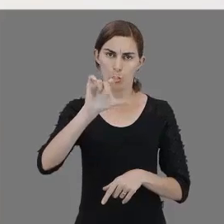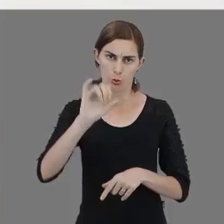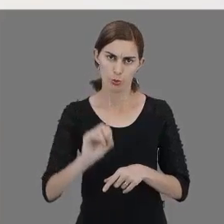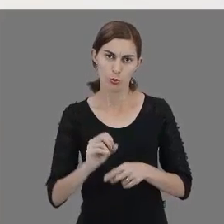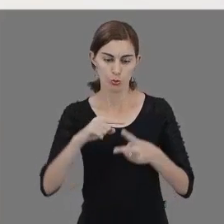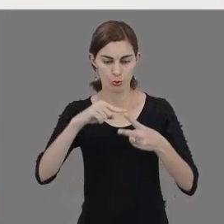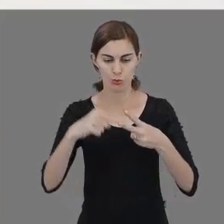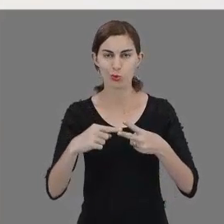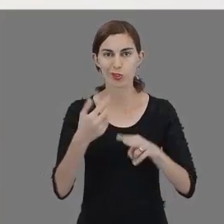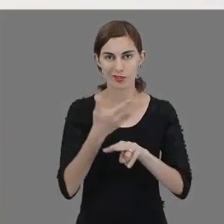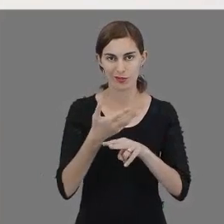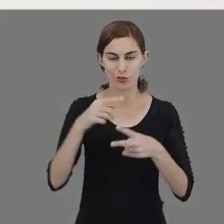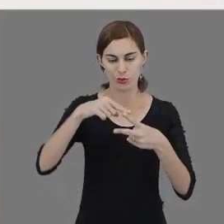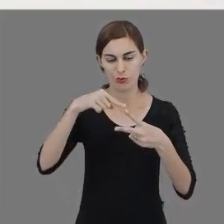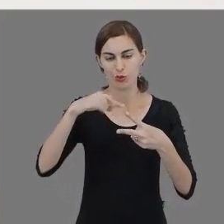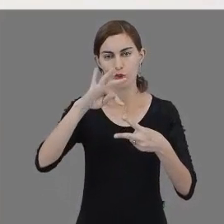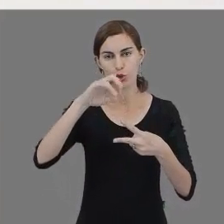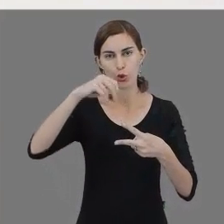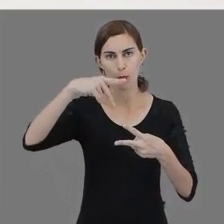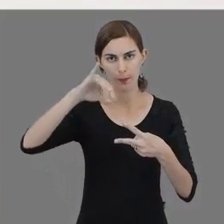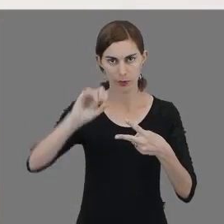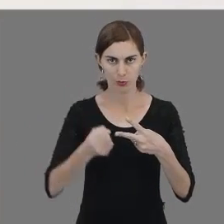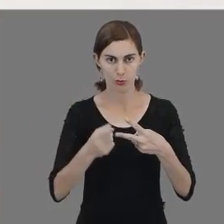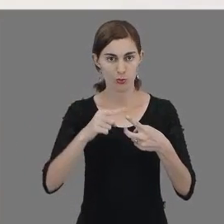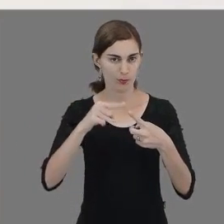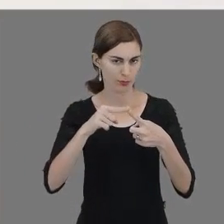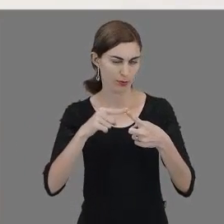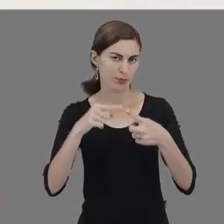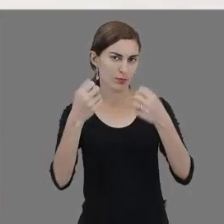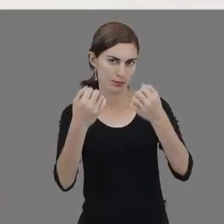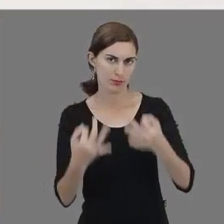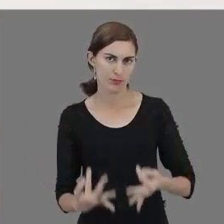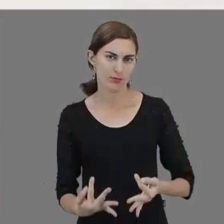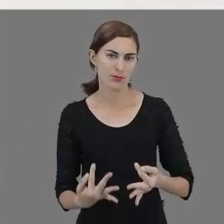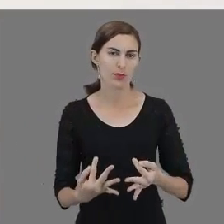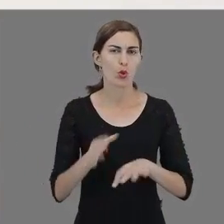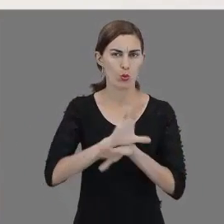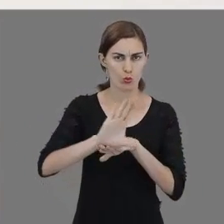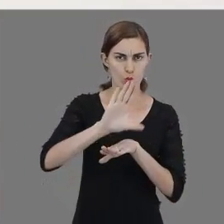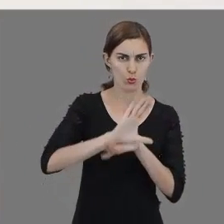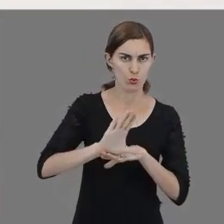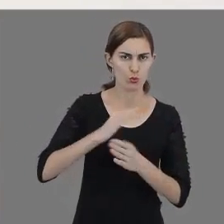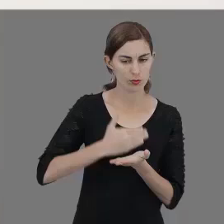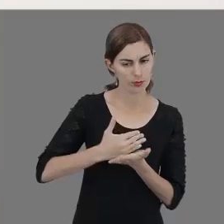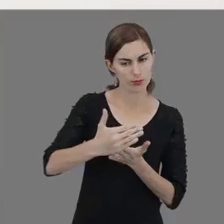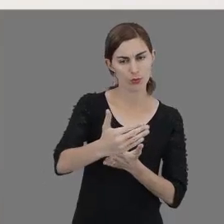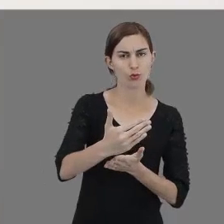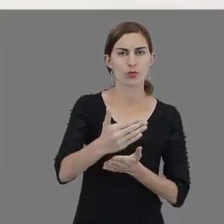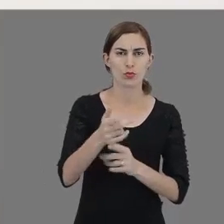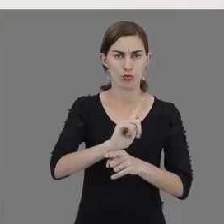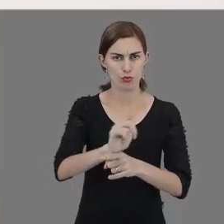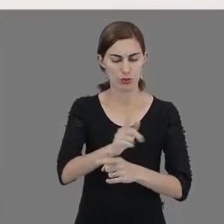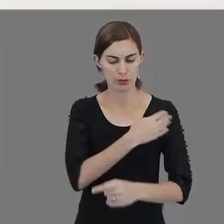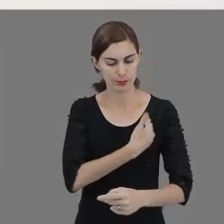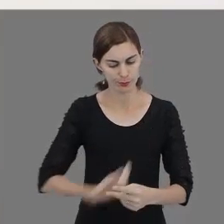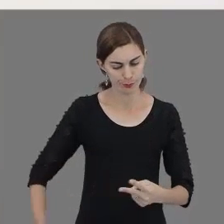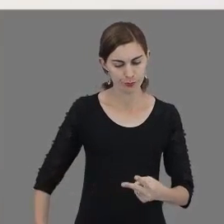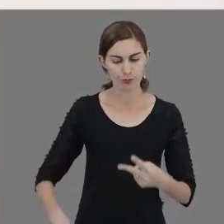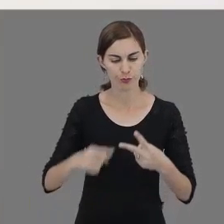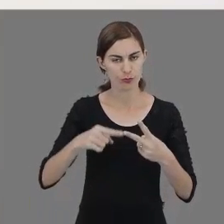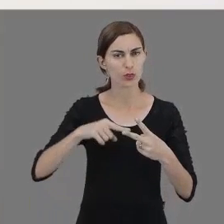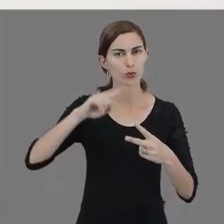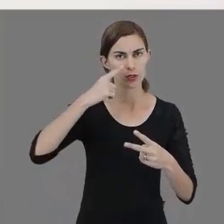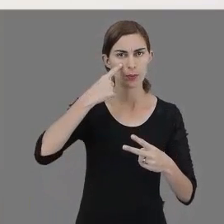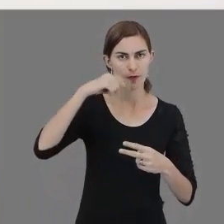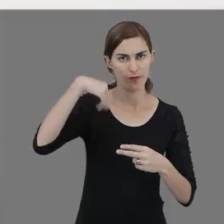ele é formado por dois tópicos. O primeiro tópico, que é no qual vou estar com vocês, é o curso de Introdução à Gestão Pública. E o segundo tópico vocês vão ver mais